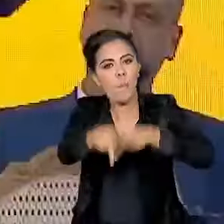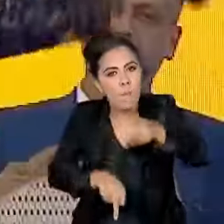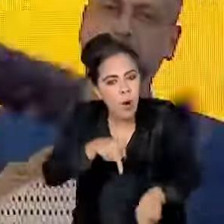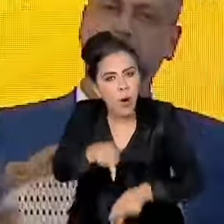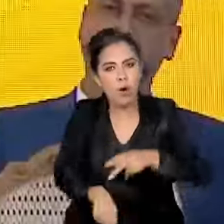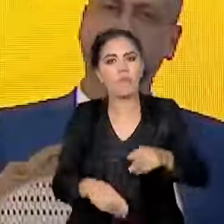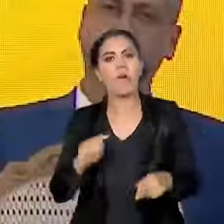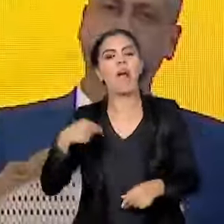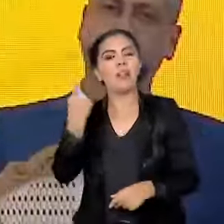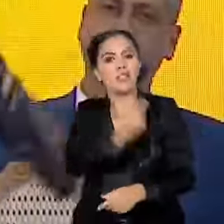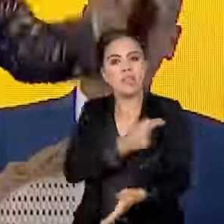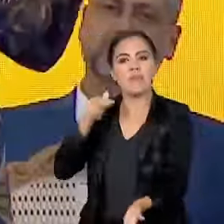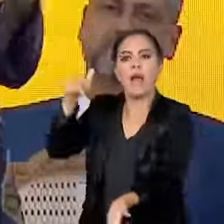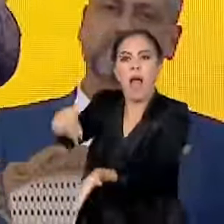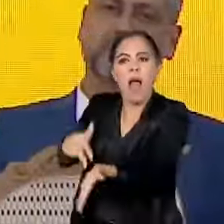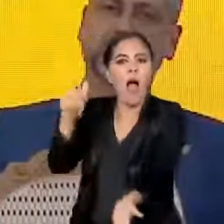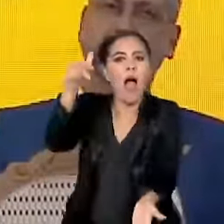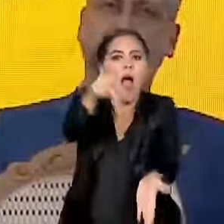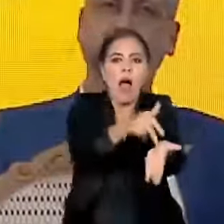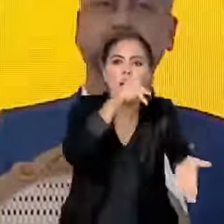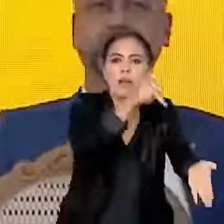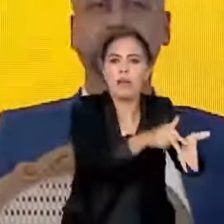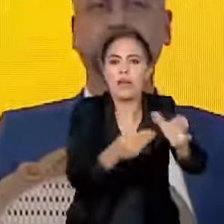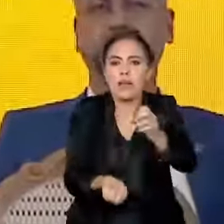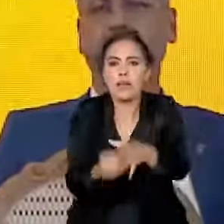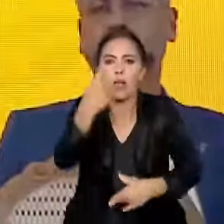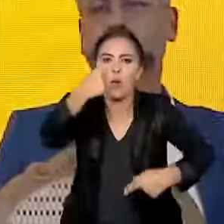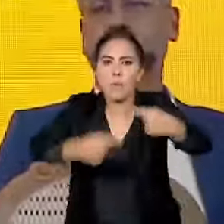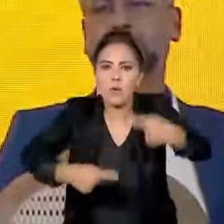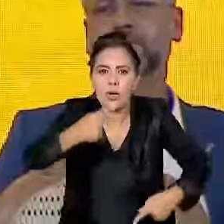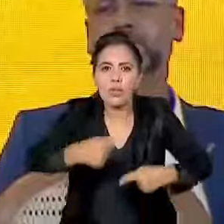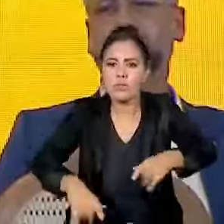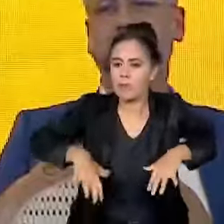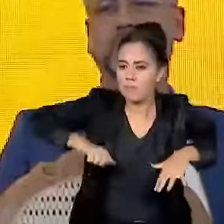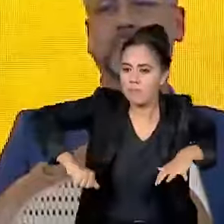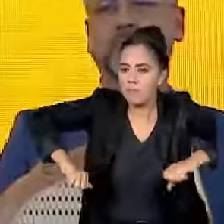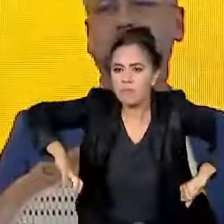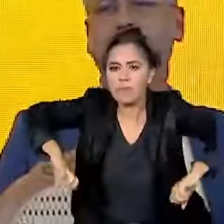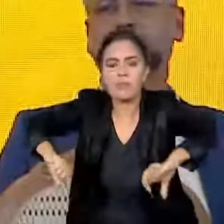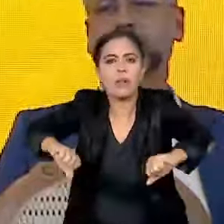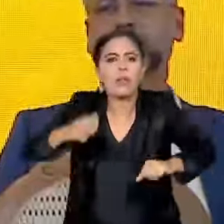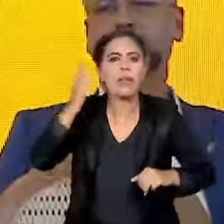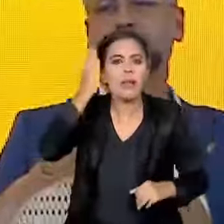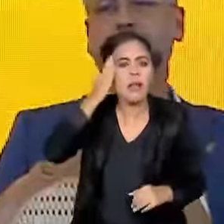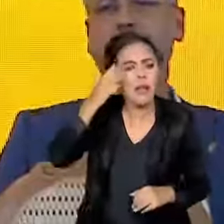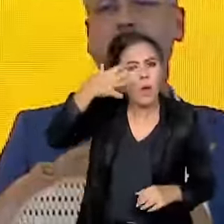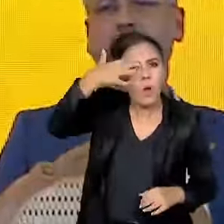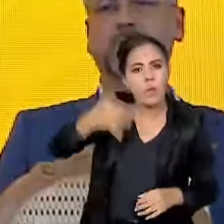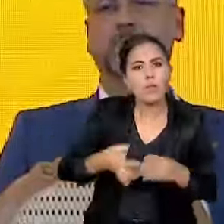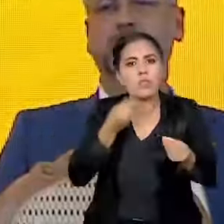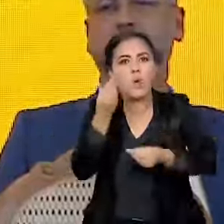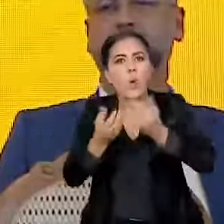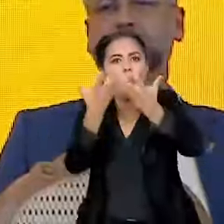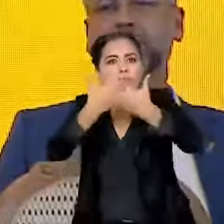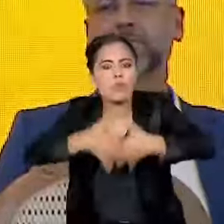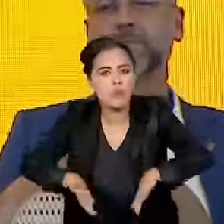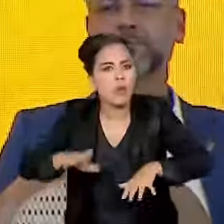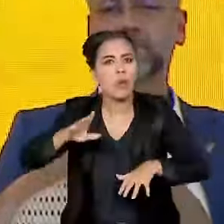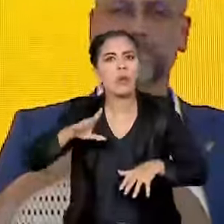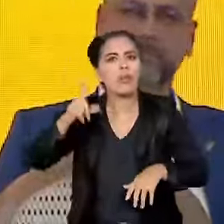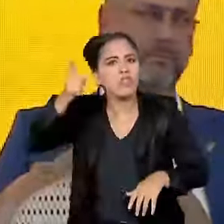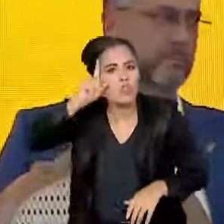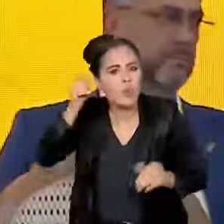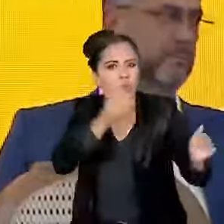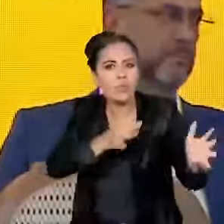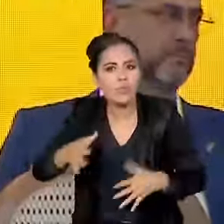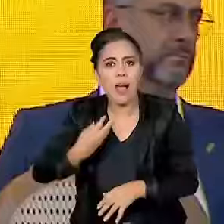política chegando nos territórios. A gente faz política segurando na mão e entendendo o dia a dia da diversidade desse país que existe